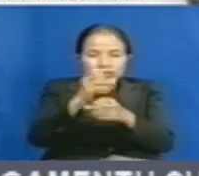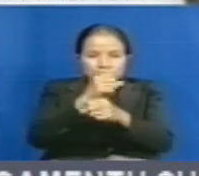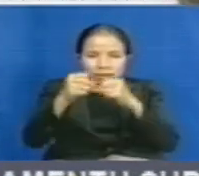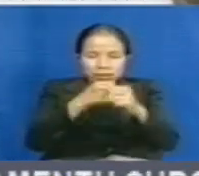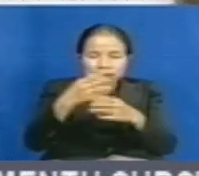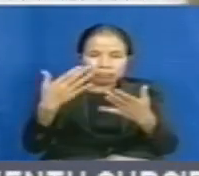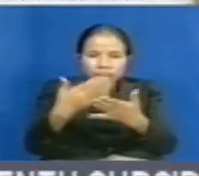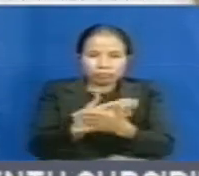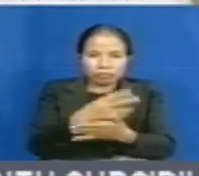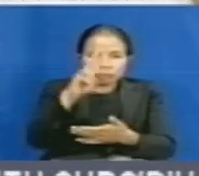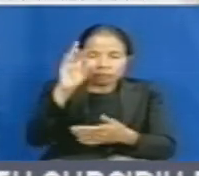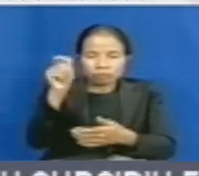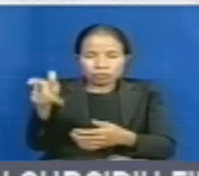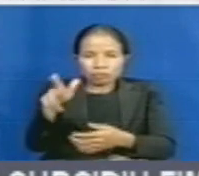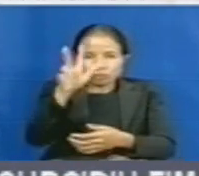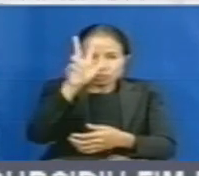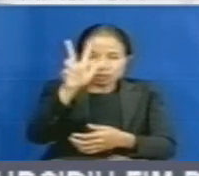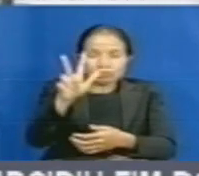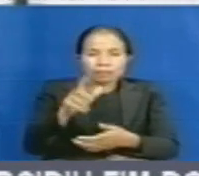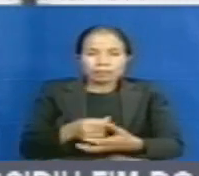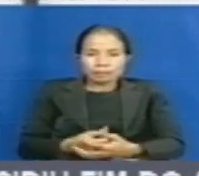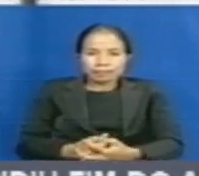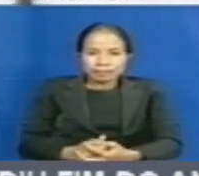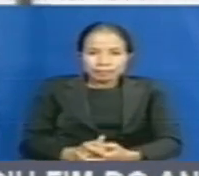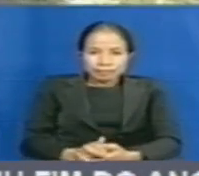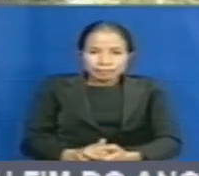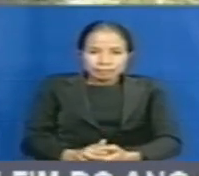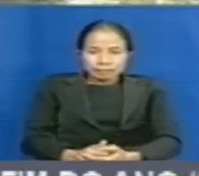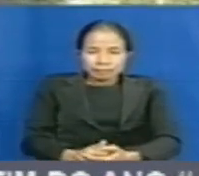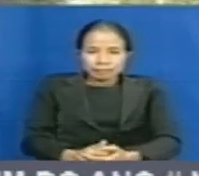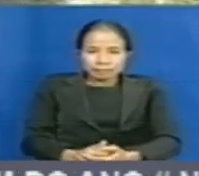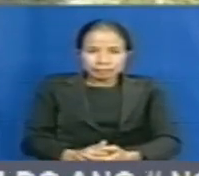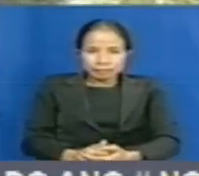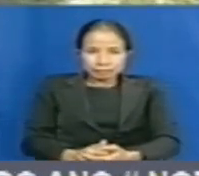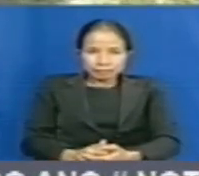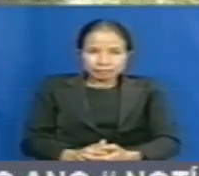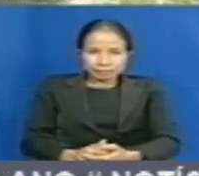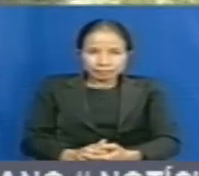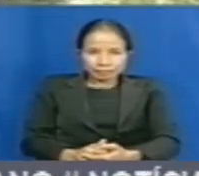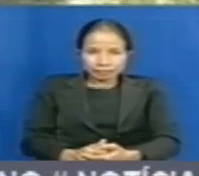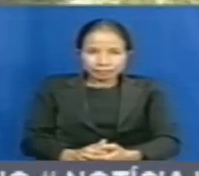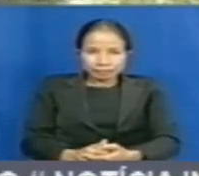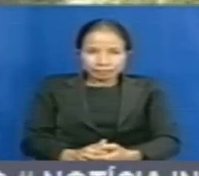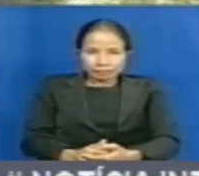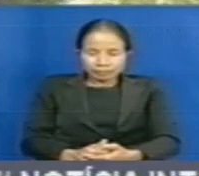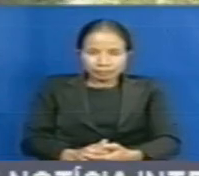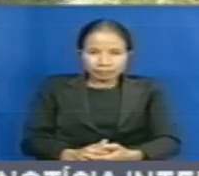tinan fone, rihun rua ruanulo resintolo. Estefania Salsinha, Eliu